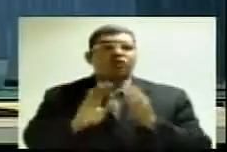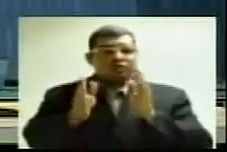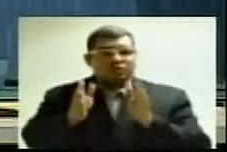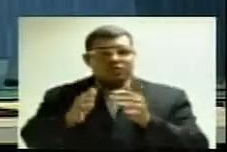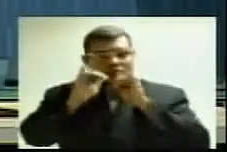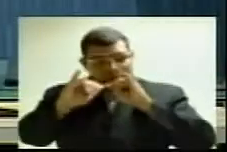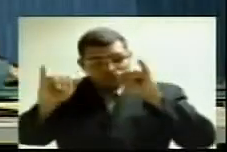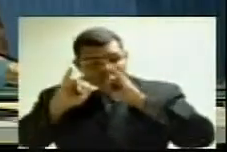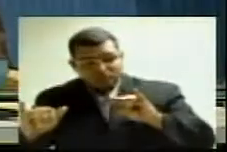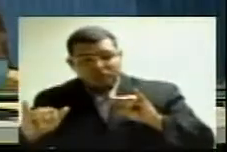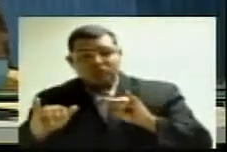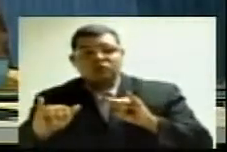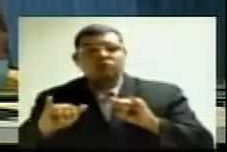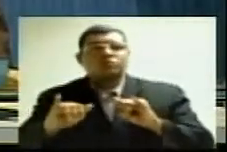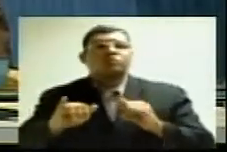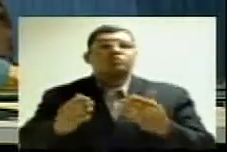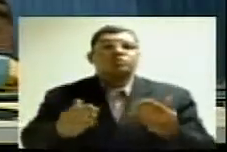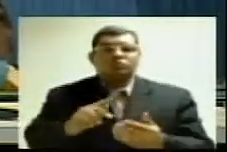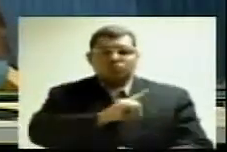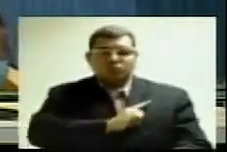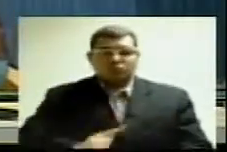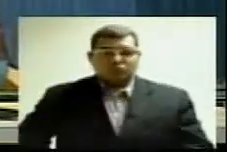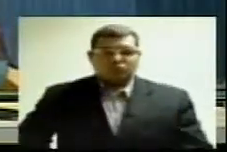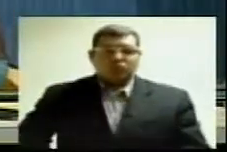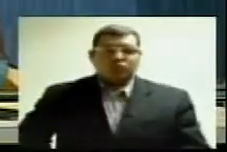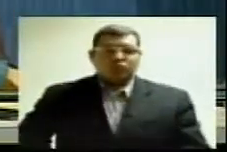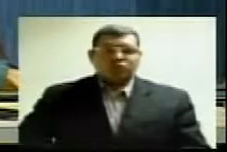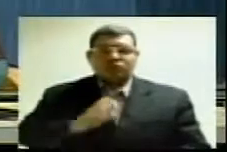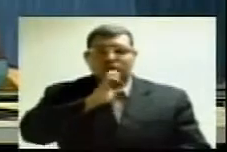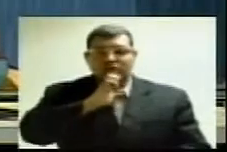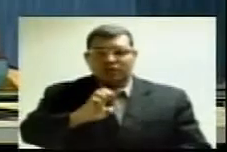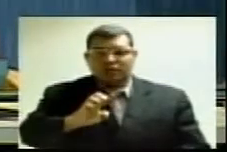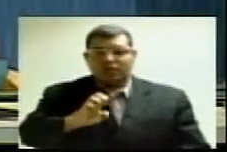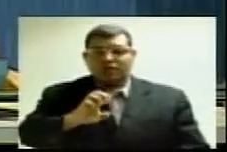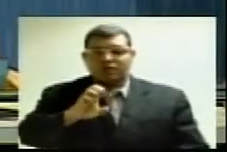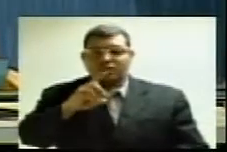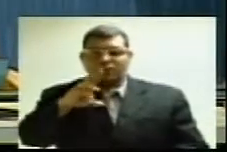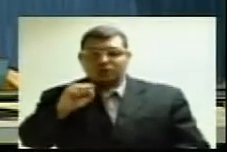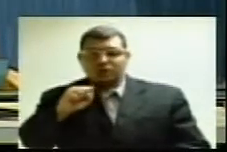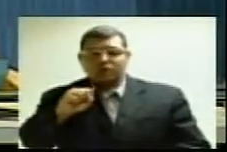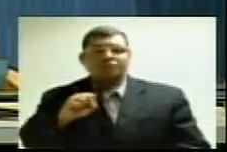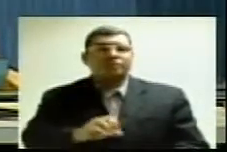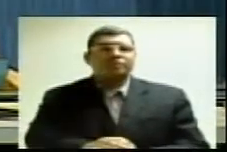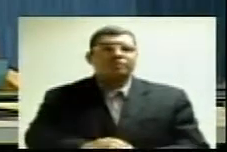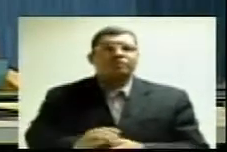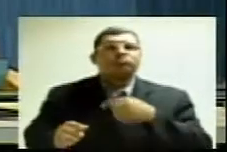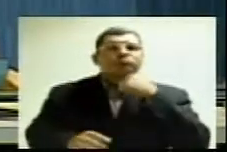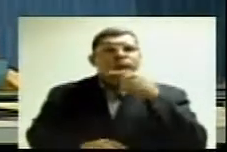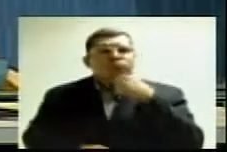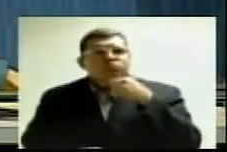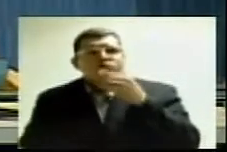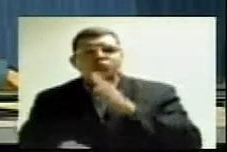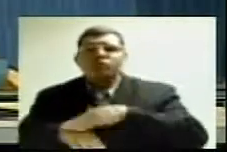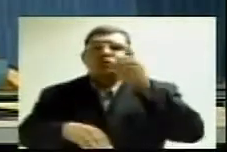Já anunciada a pré-candidatura a presidente do governador Eduardo Campos, sem dúvida um